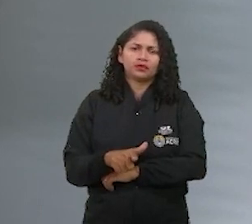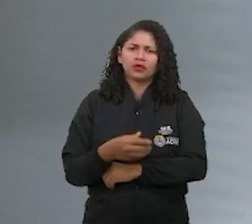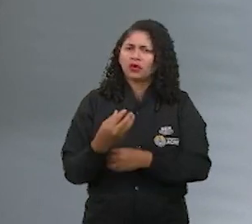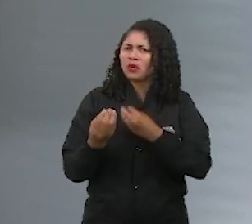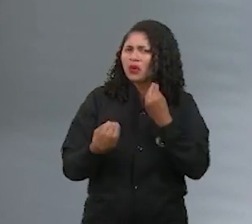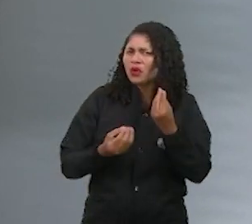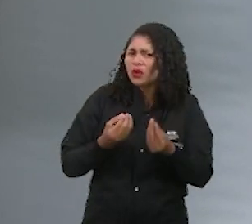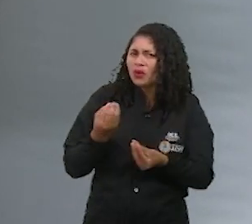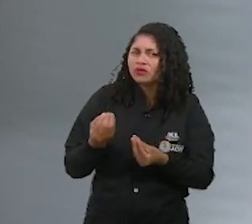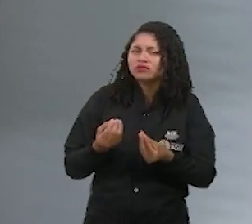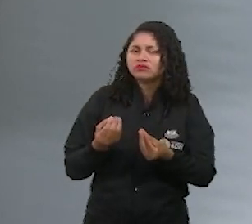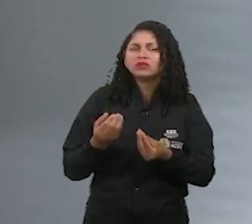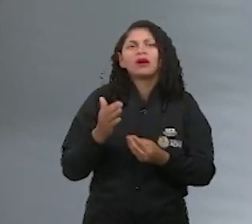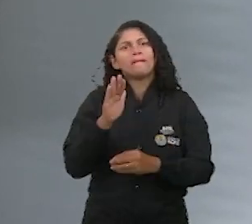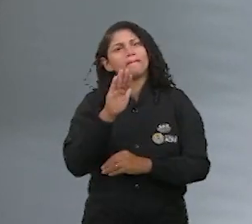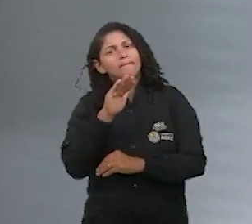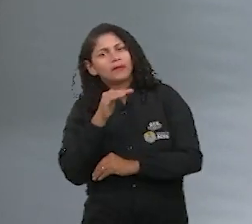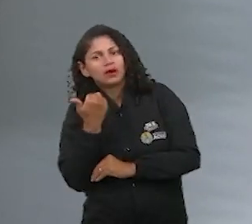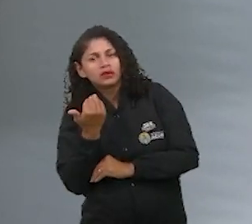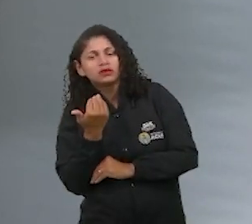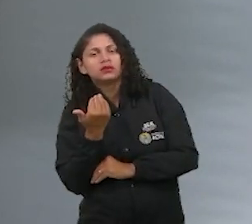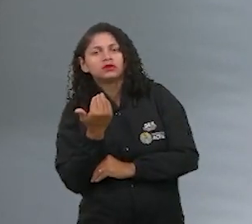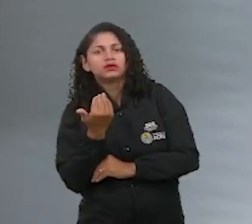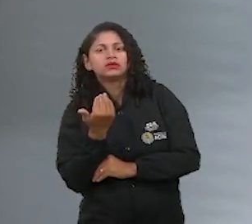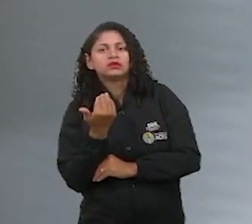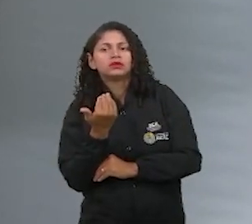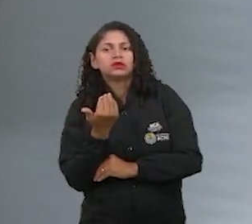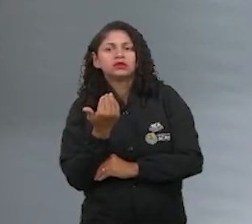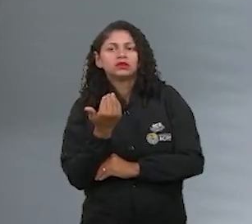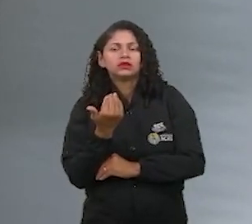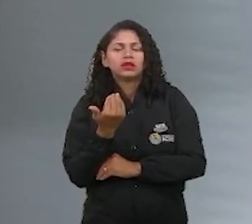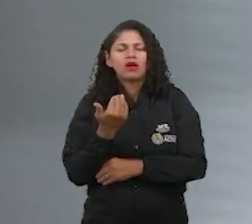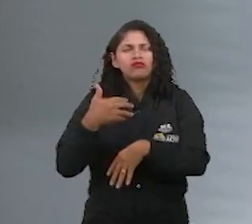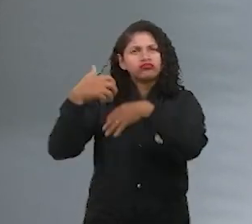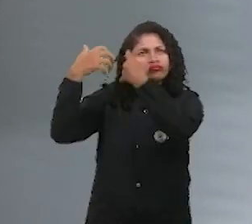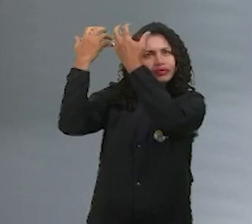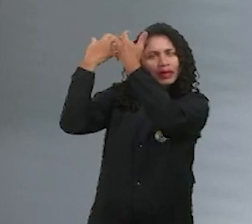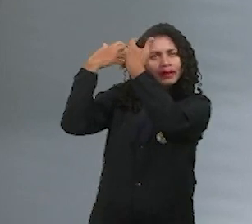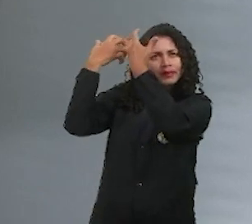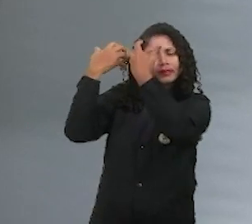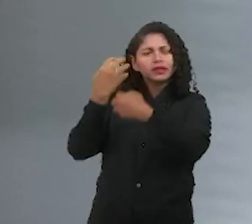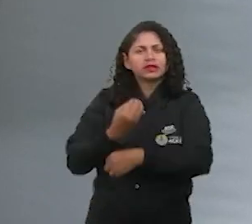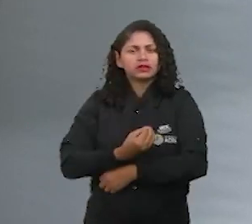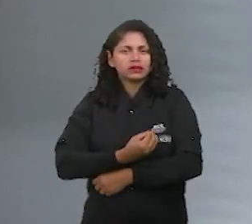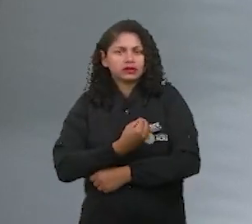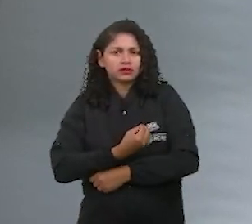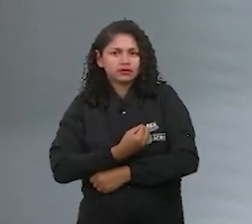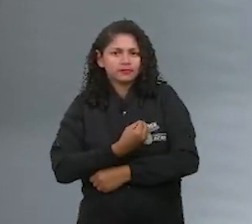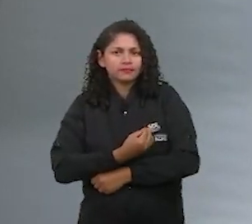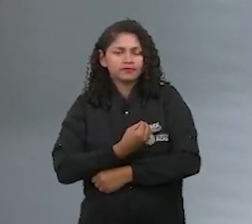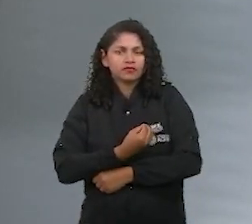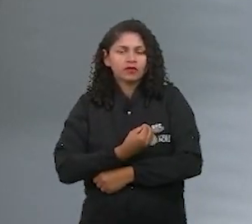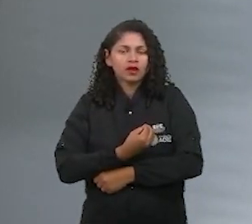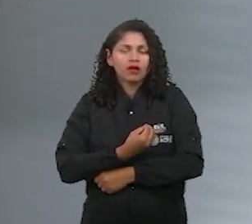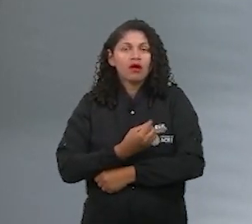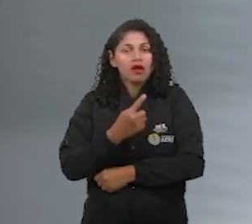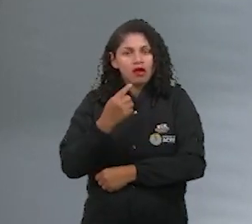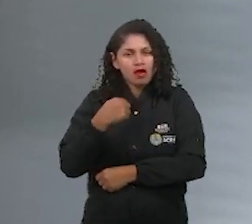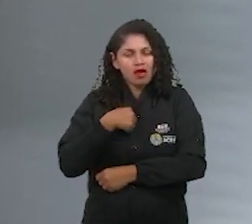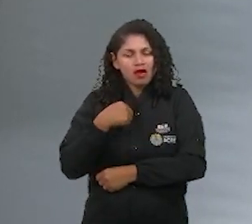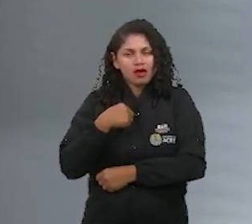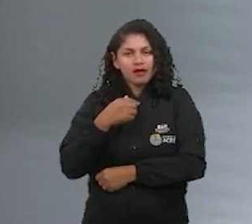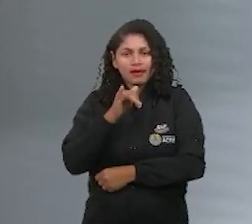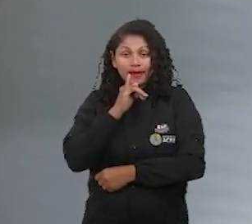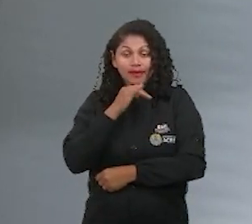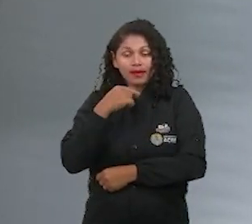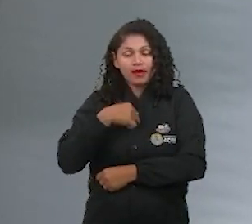assim? Ele trata da morte para refletir sobre a vida. Vejam que, eu estava dormindo, ou